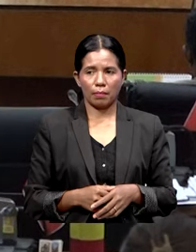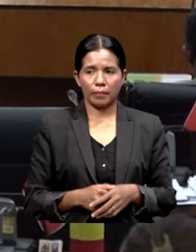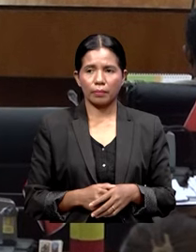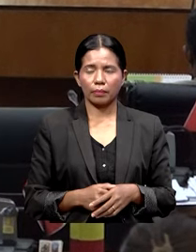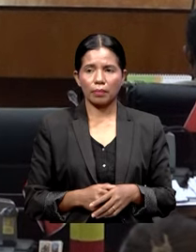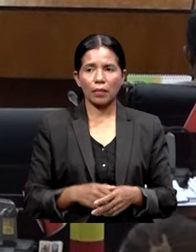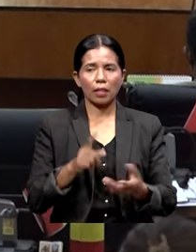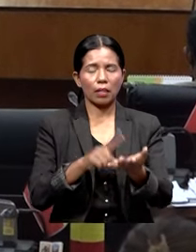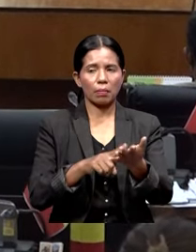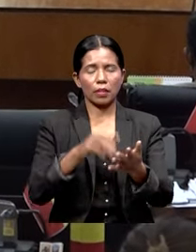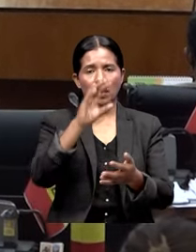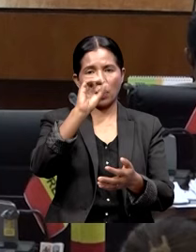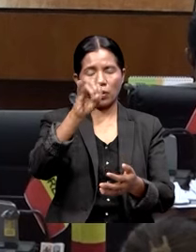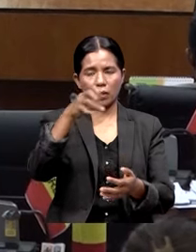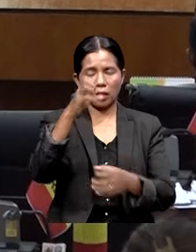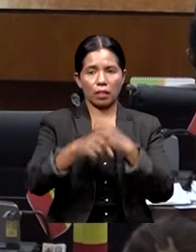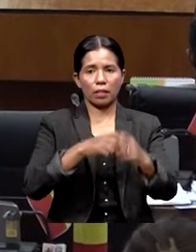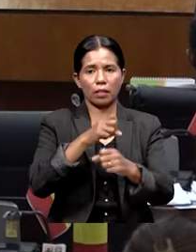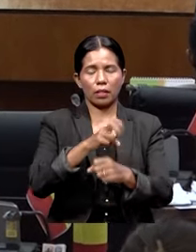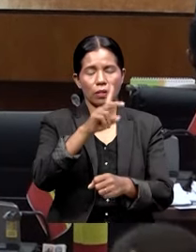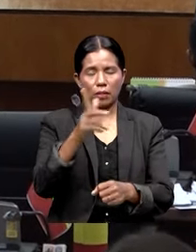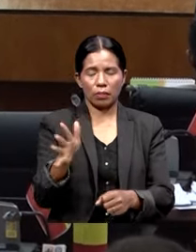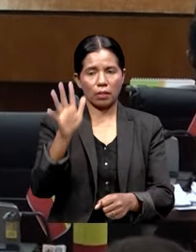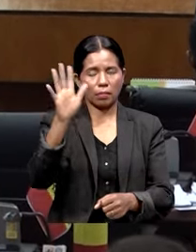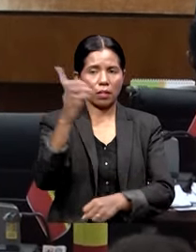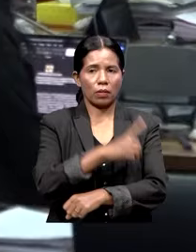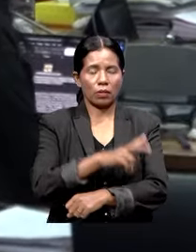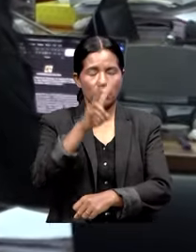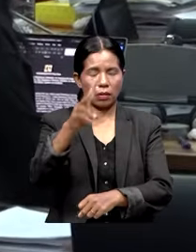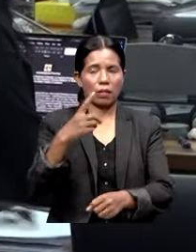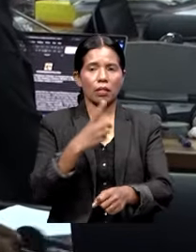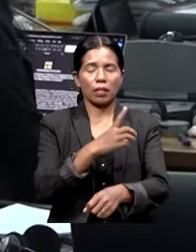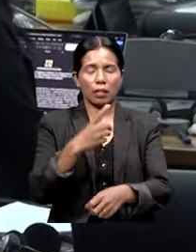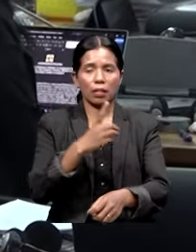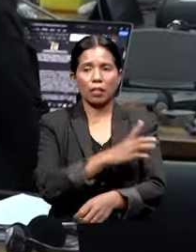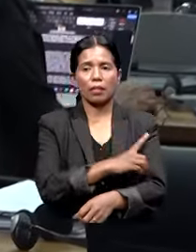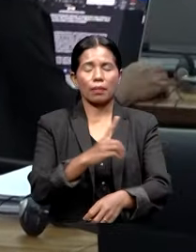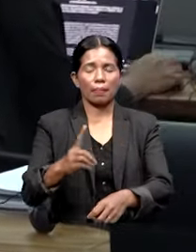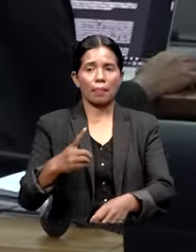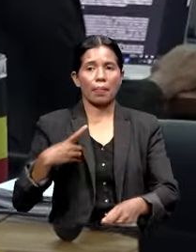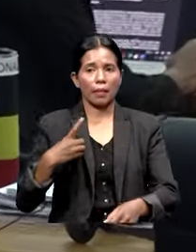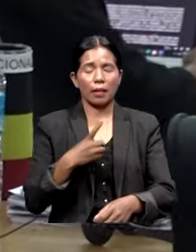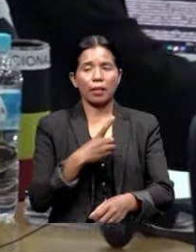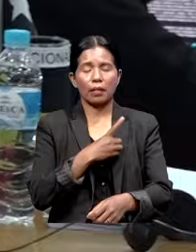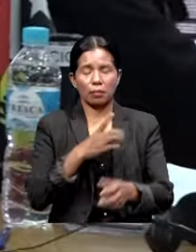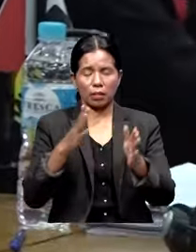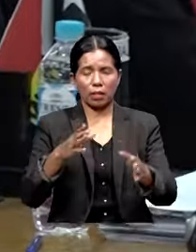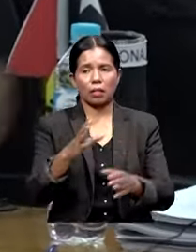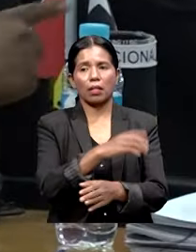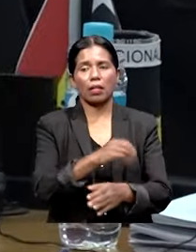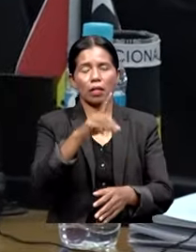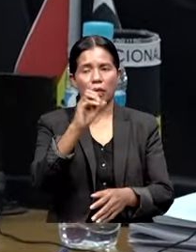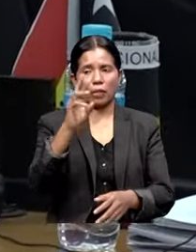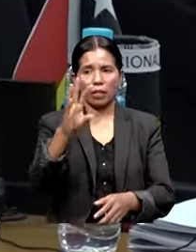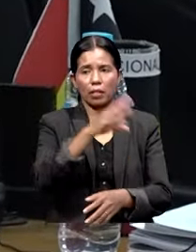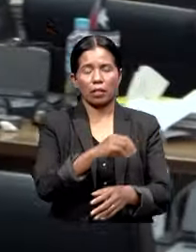E debate orçamento geral Estado, Tina Rihonruaron Luiz Lima, balorão da rua, deputado bancada Fretilin, Florentino Ximenes da Costa, Xinerai,